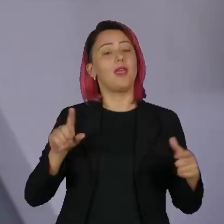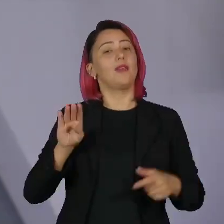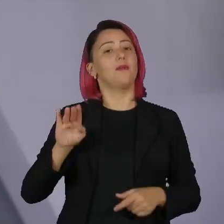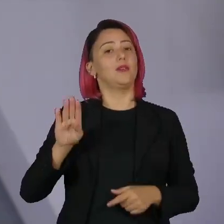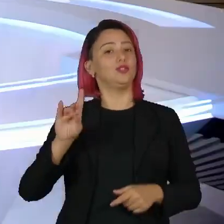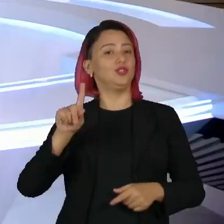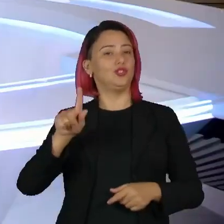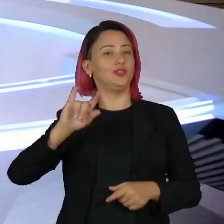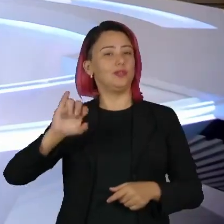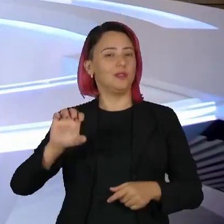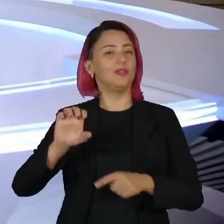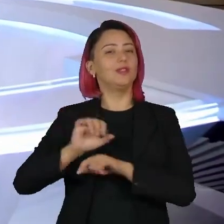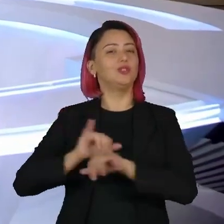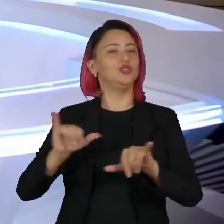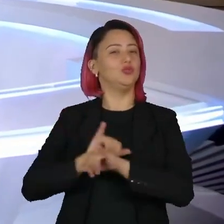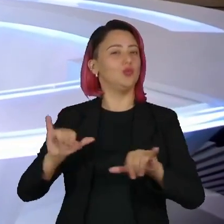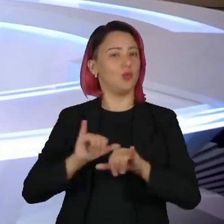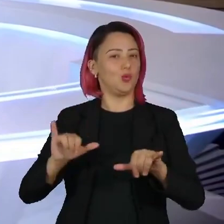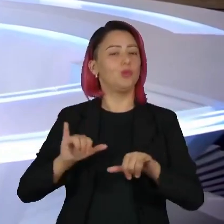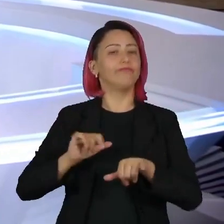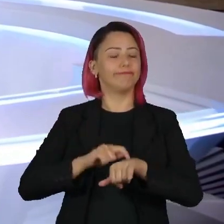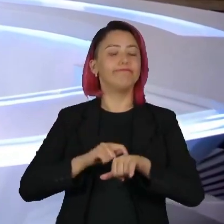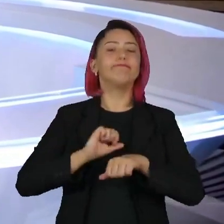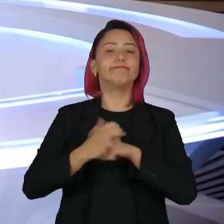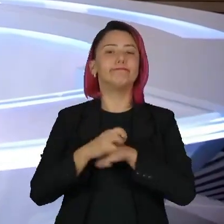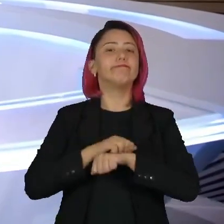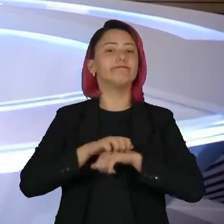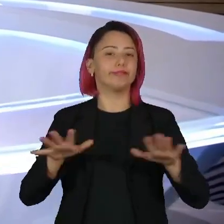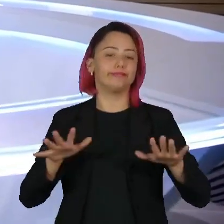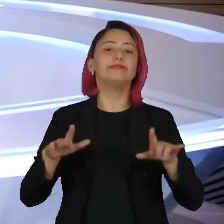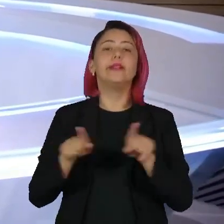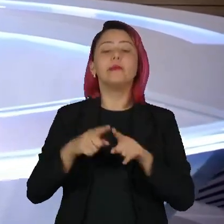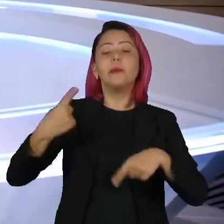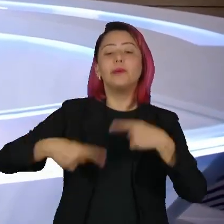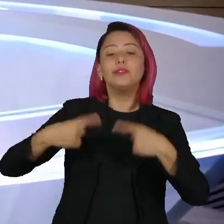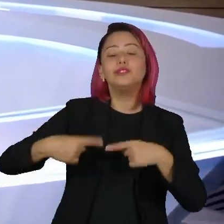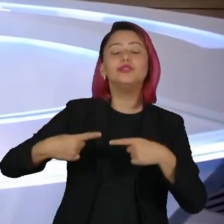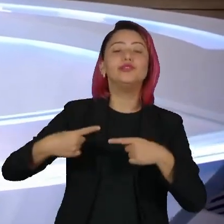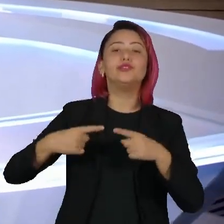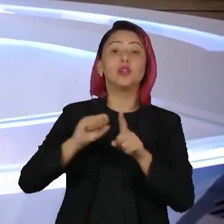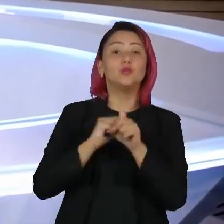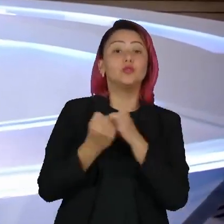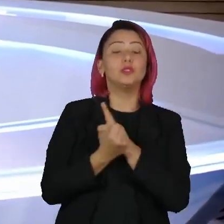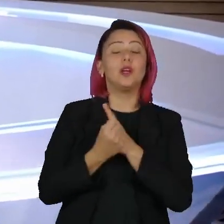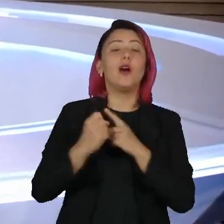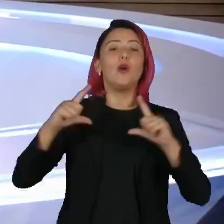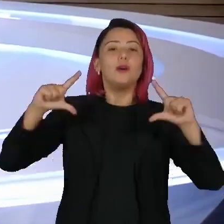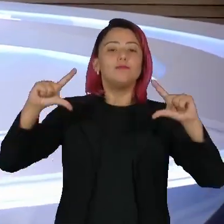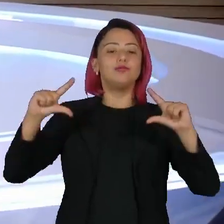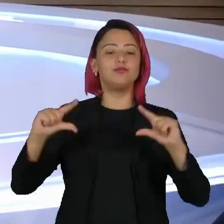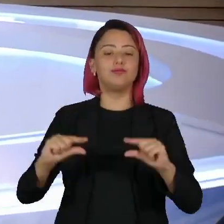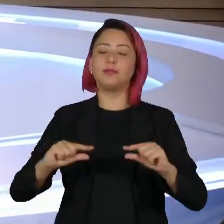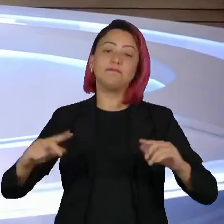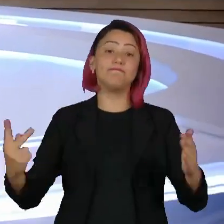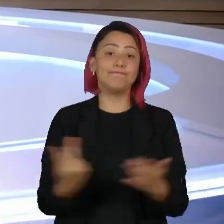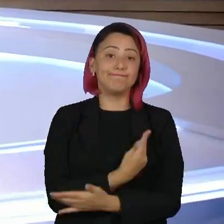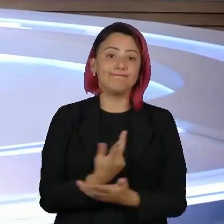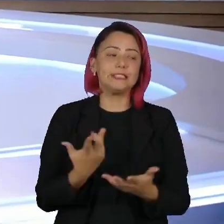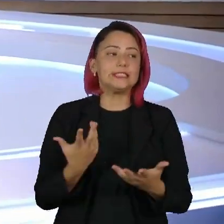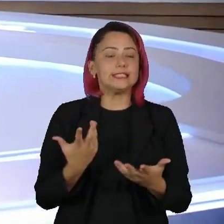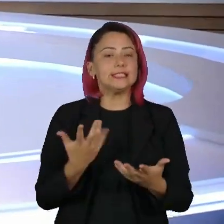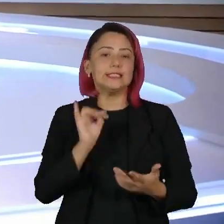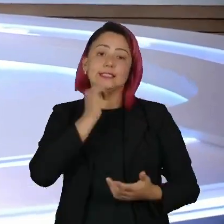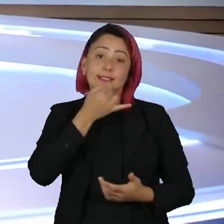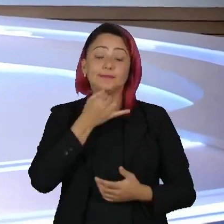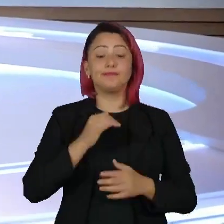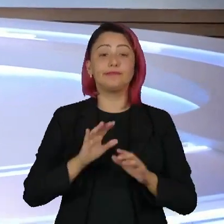agora. A pandemia e a redução das políticas sociais são os principais motivos para o crescimento de uma prática que